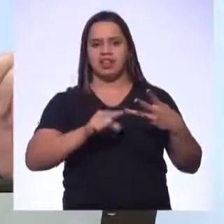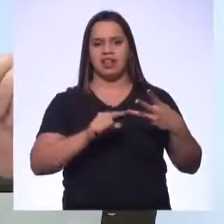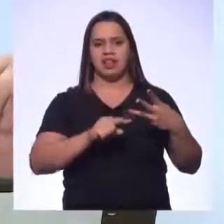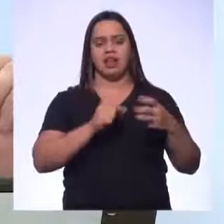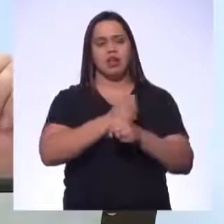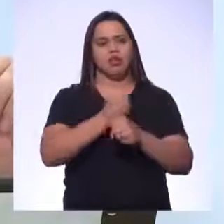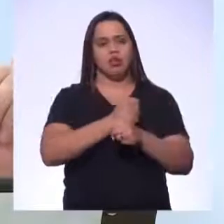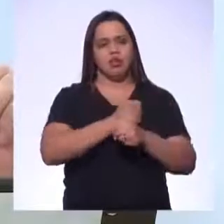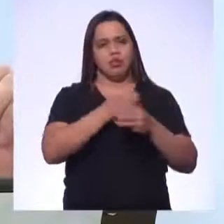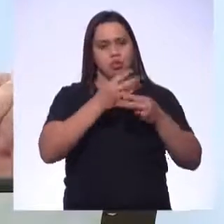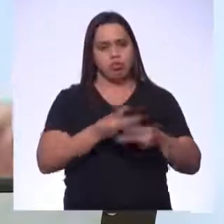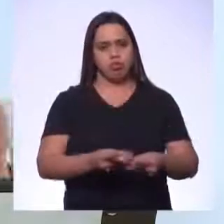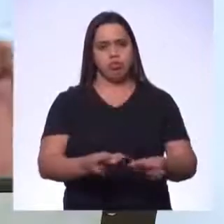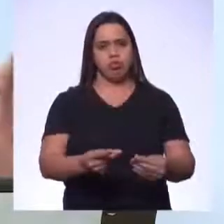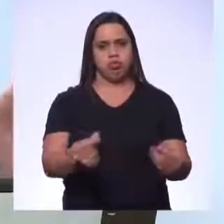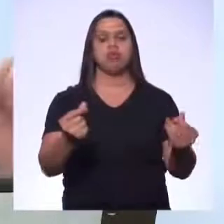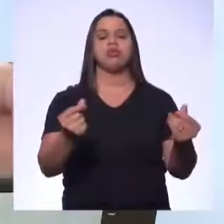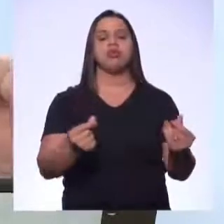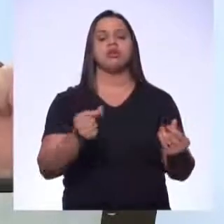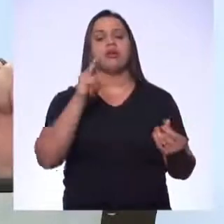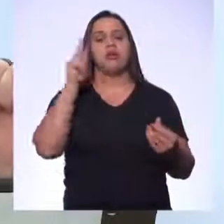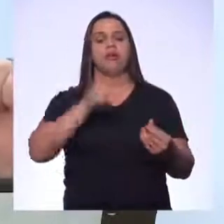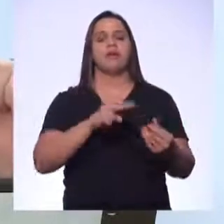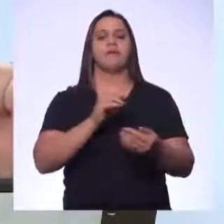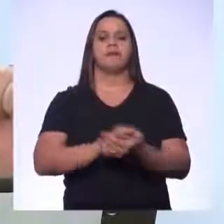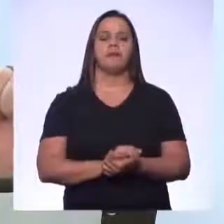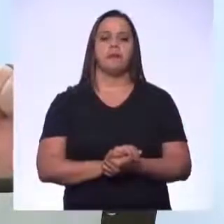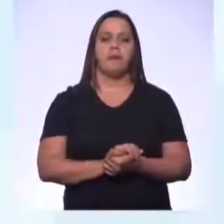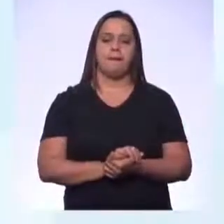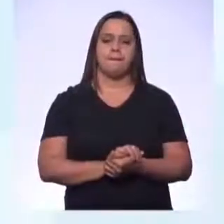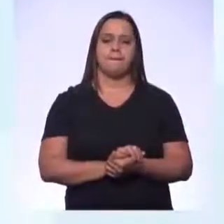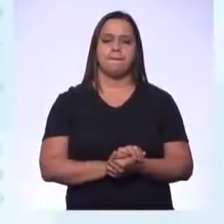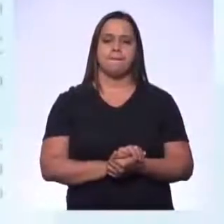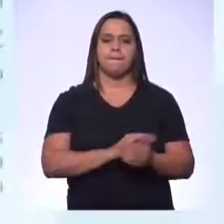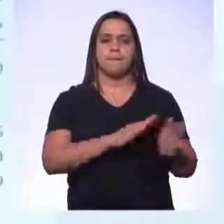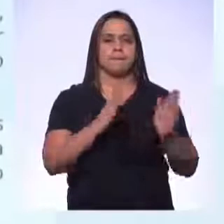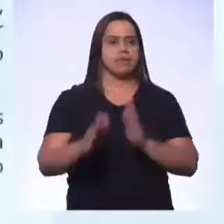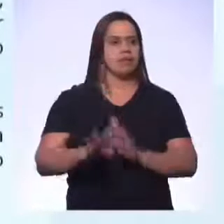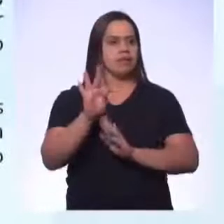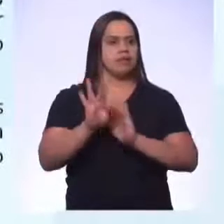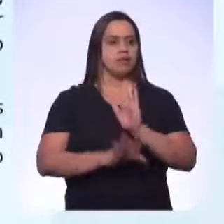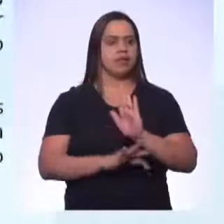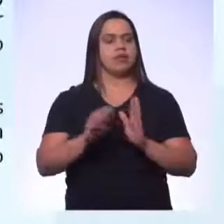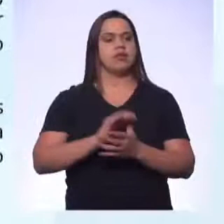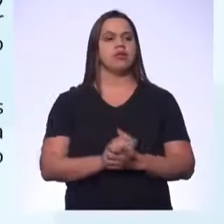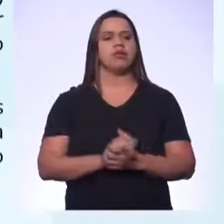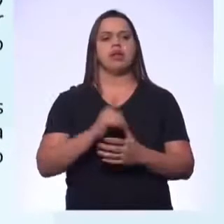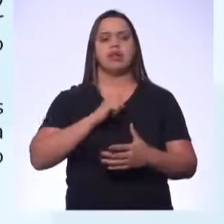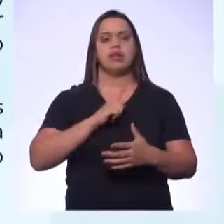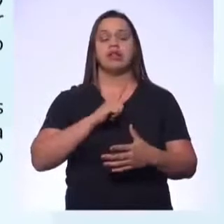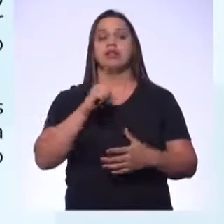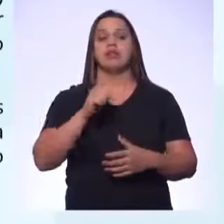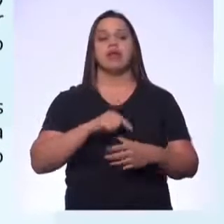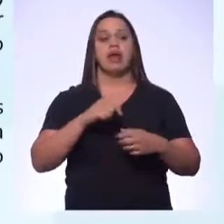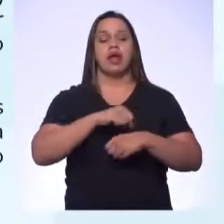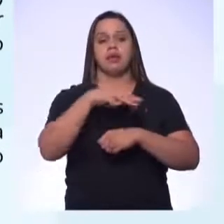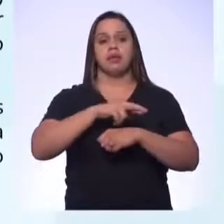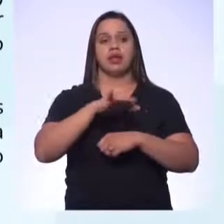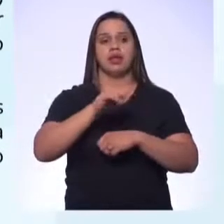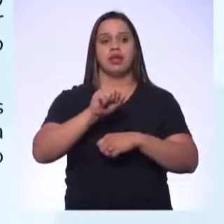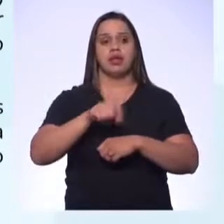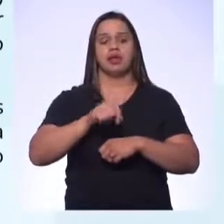do processo erosivo. Vamos continuar aí com o texto? Então vamos lá, rochas. Existem minerais que são denominados